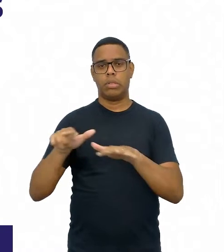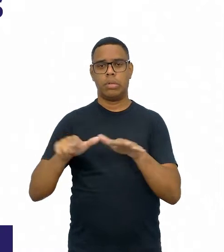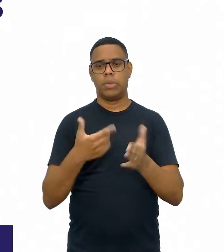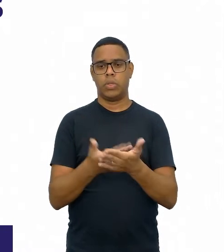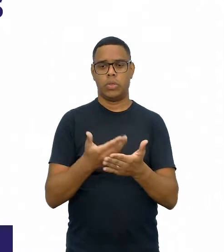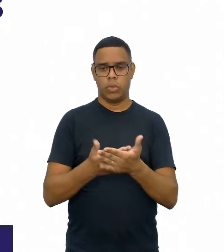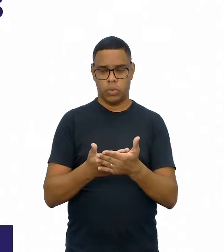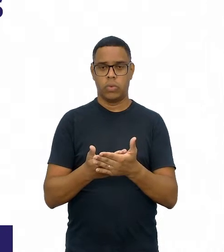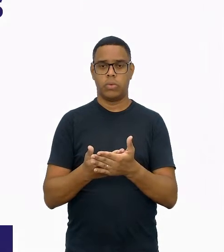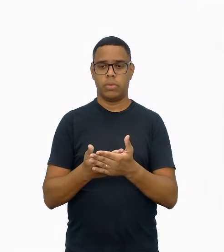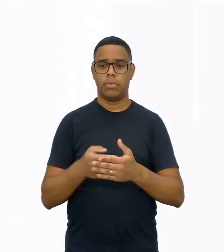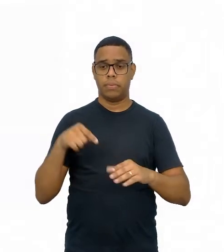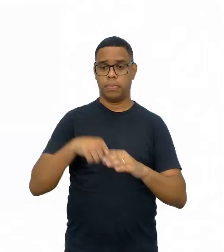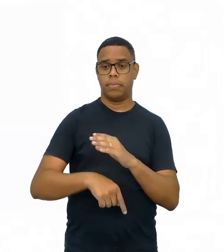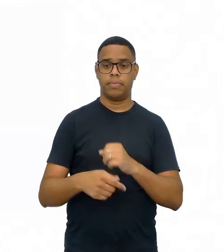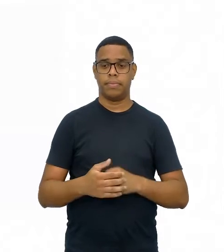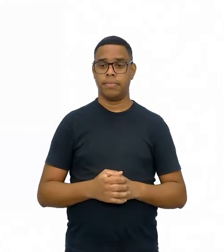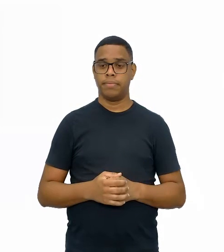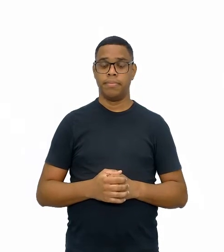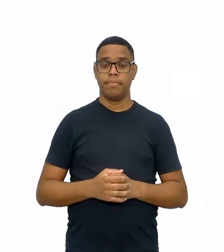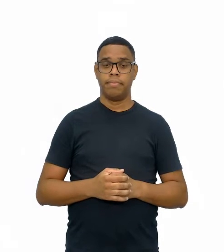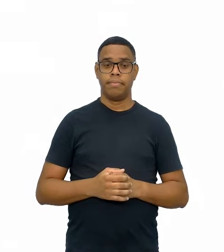estudos intensivos.